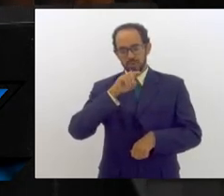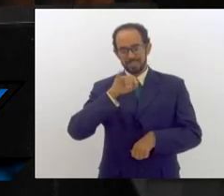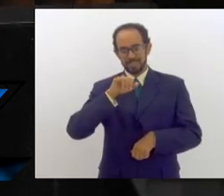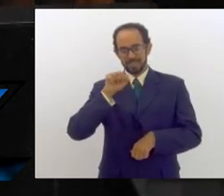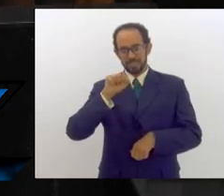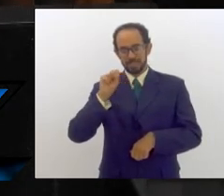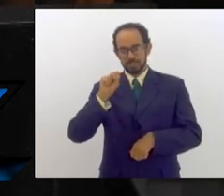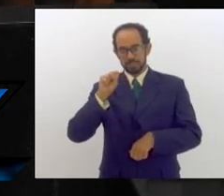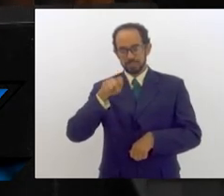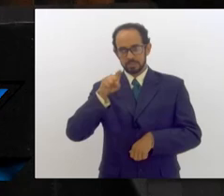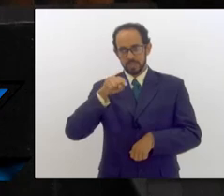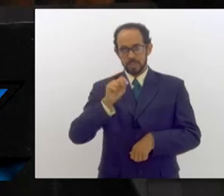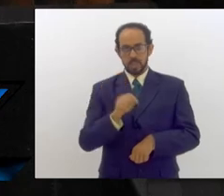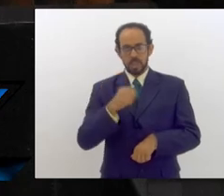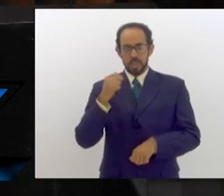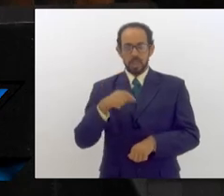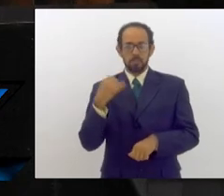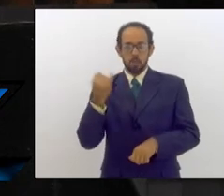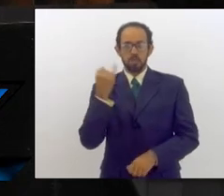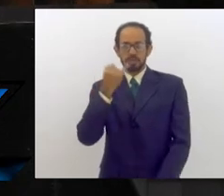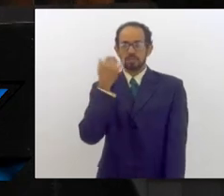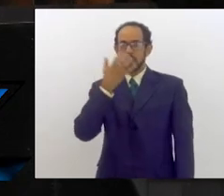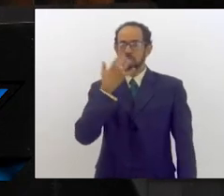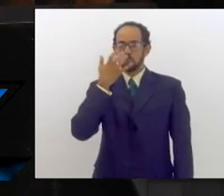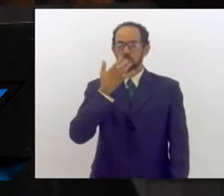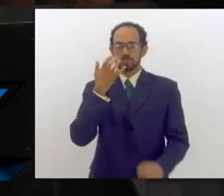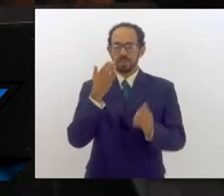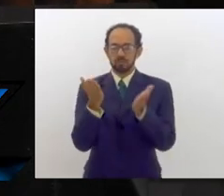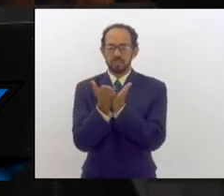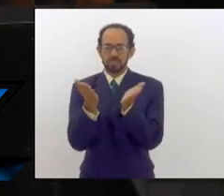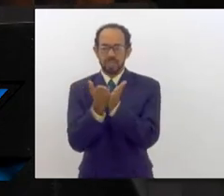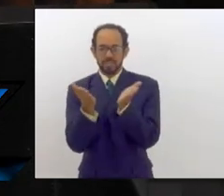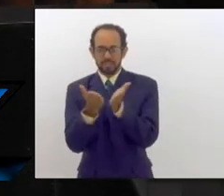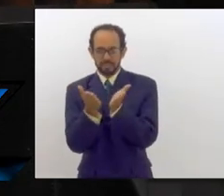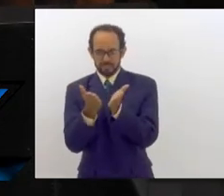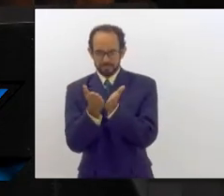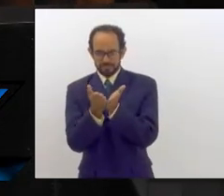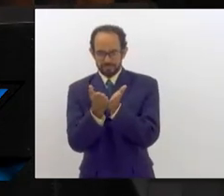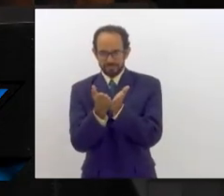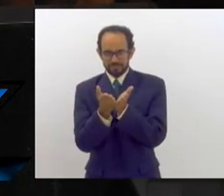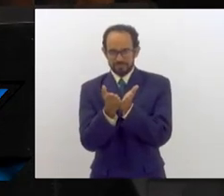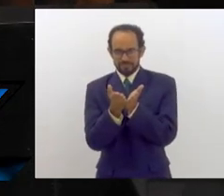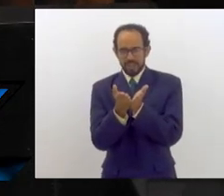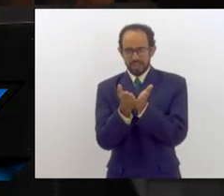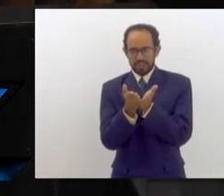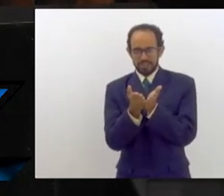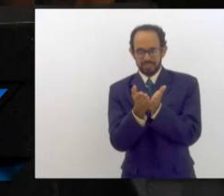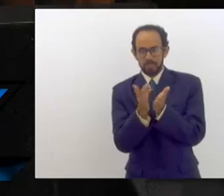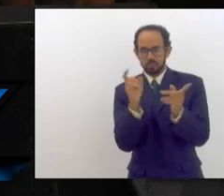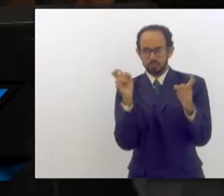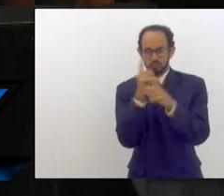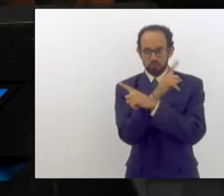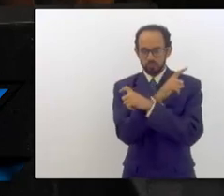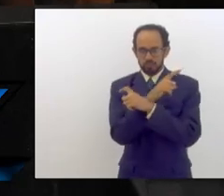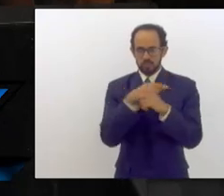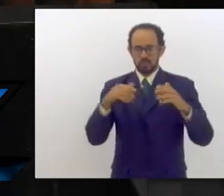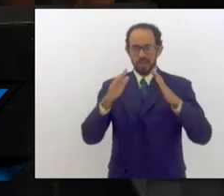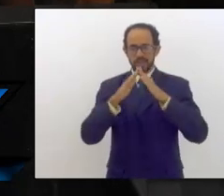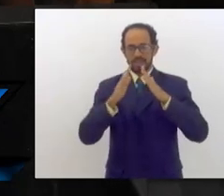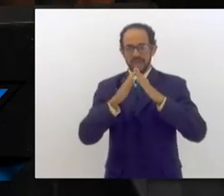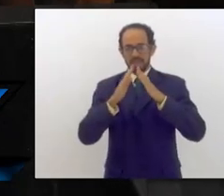consagrado na música evangélica dificilmente a casa de um evangélico que não